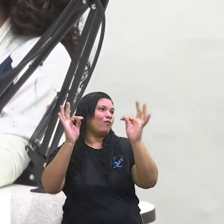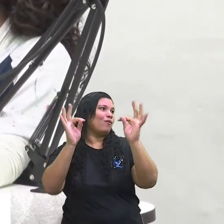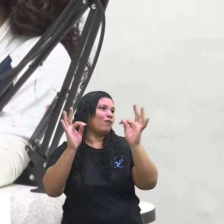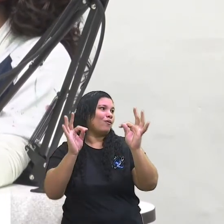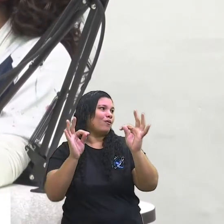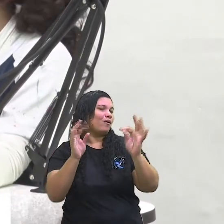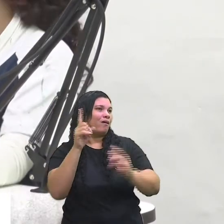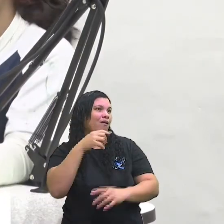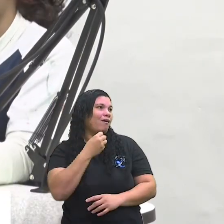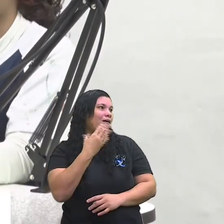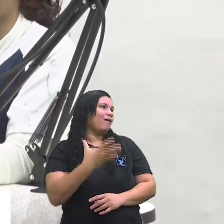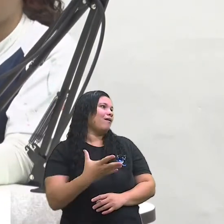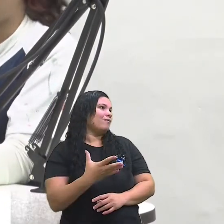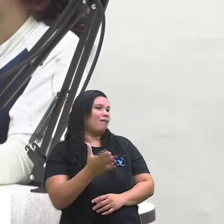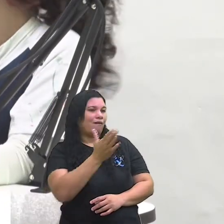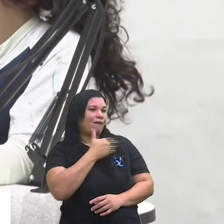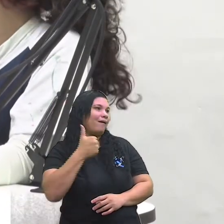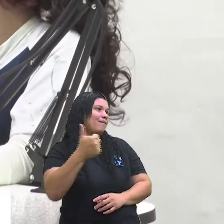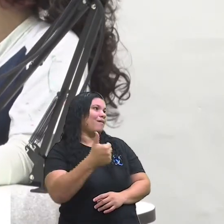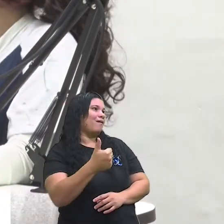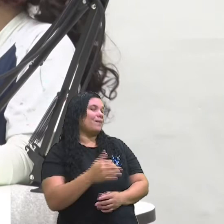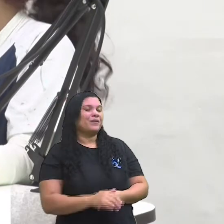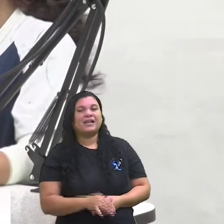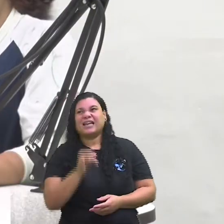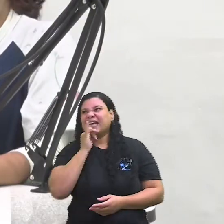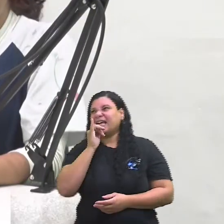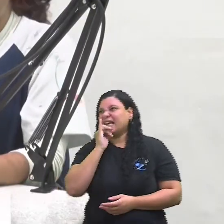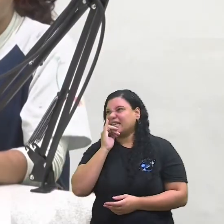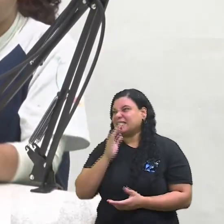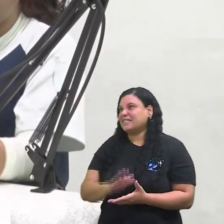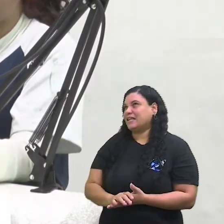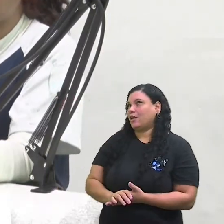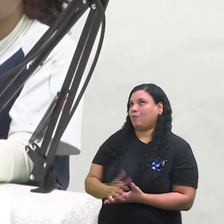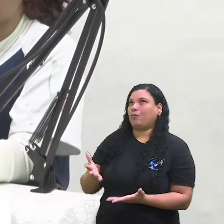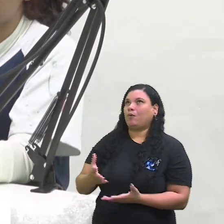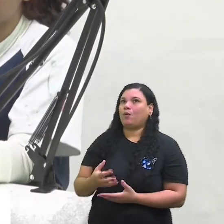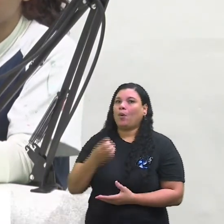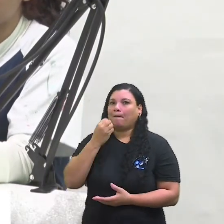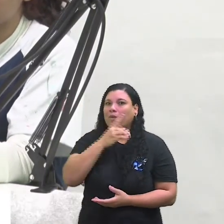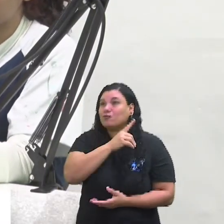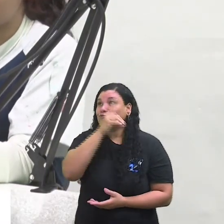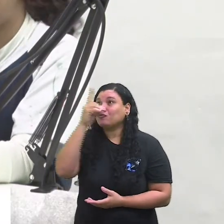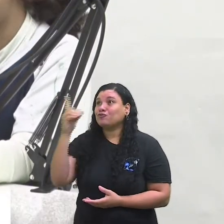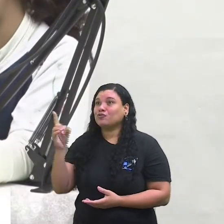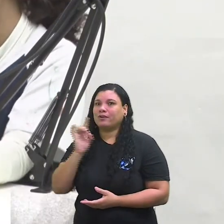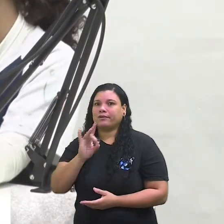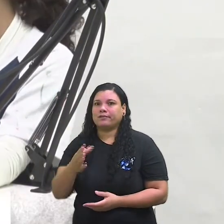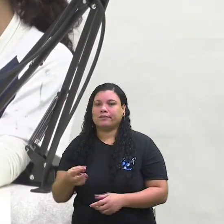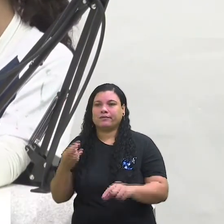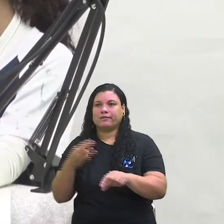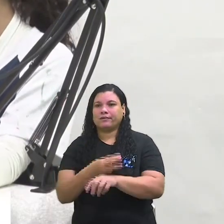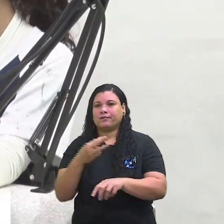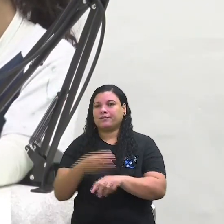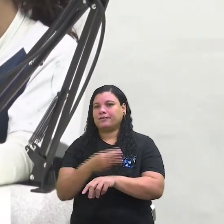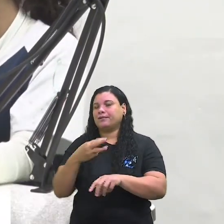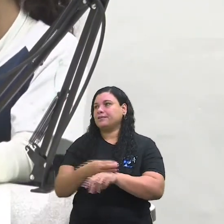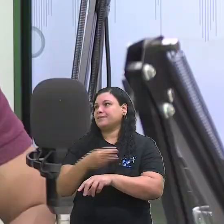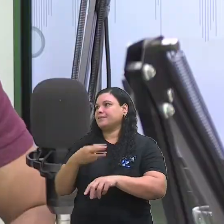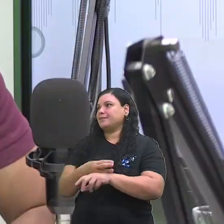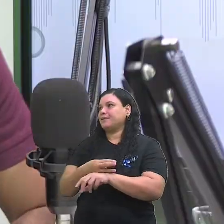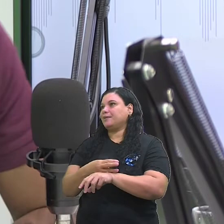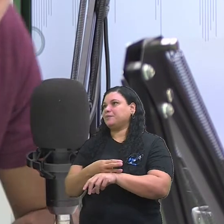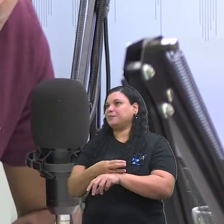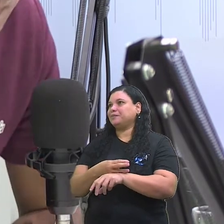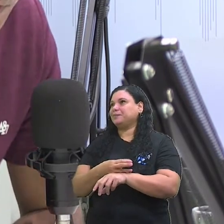no WhatsApp. Nossa, aquela tiazinha do grupo, bom dia. Veja bem uma